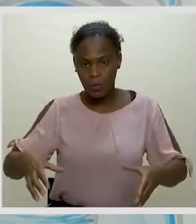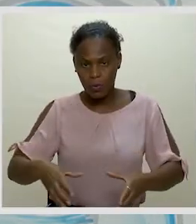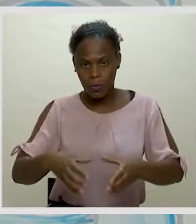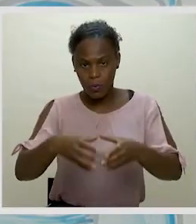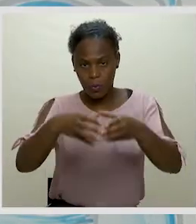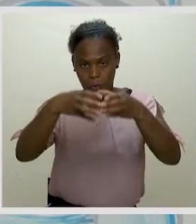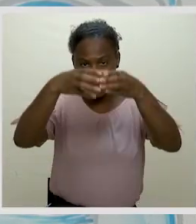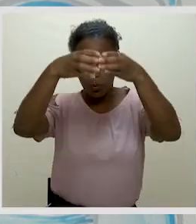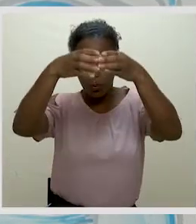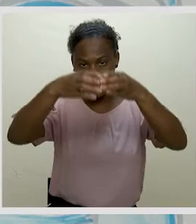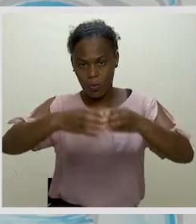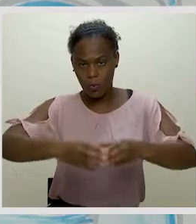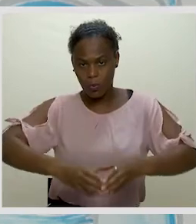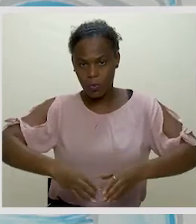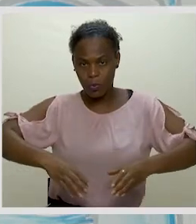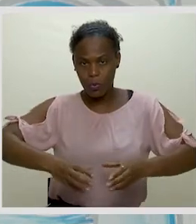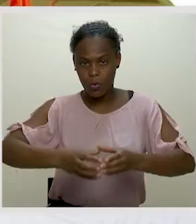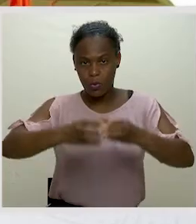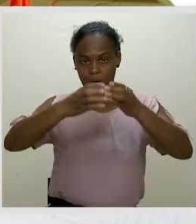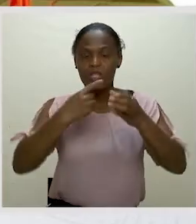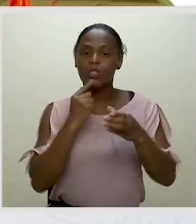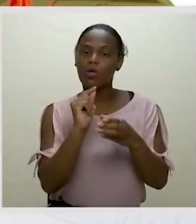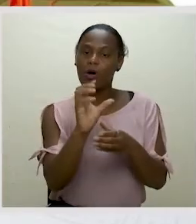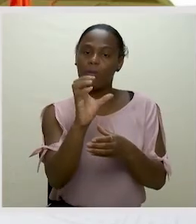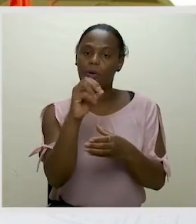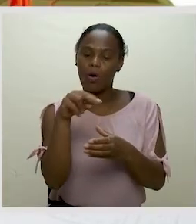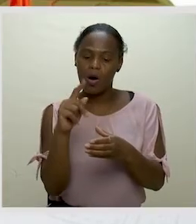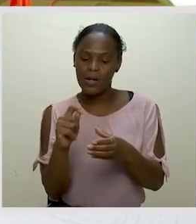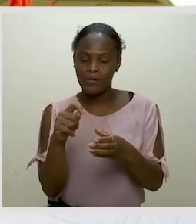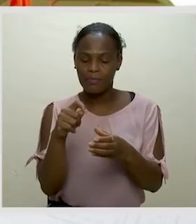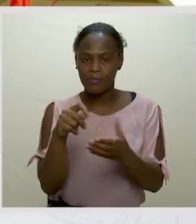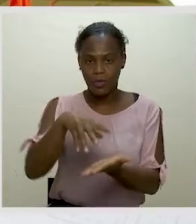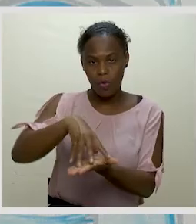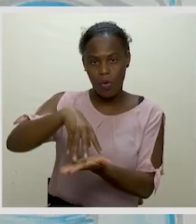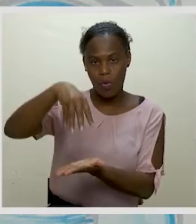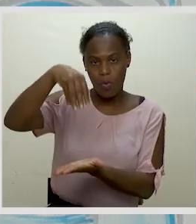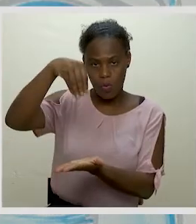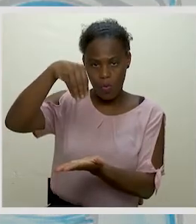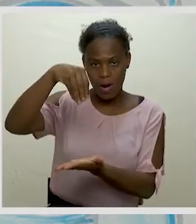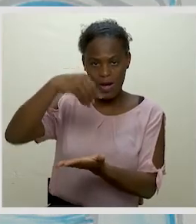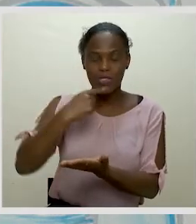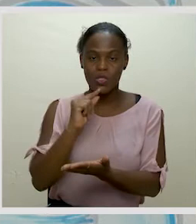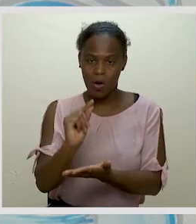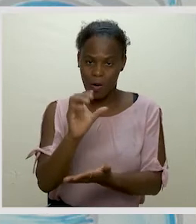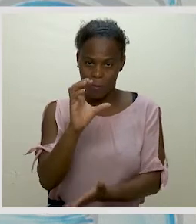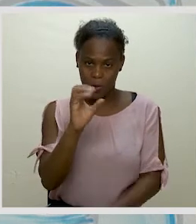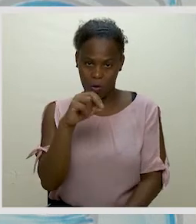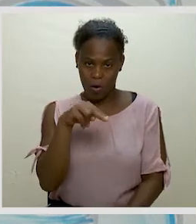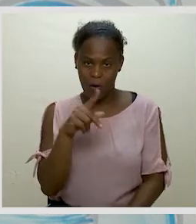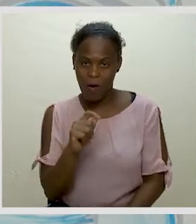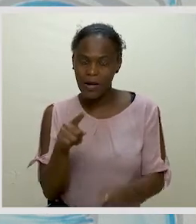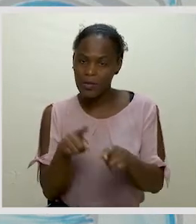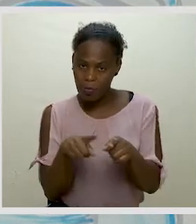Chamamos aquela parte do vulcão, chamamos de cone. Vocês conhecem o cone é um sólido geométrico, podem comparar